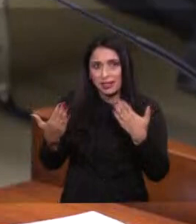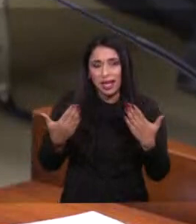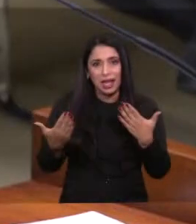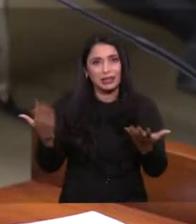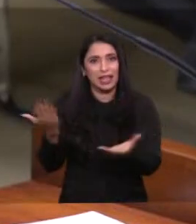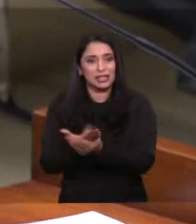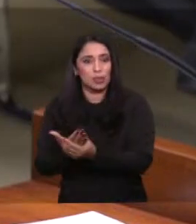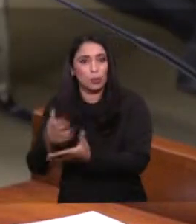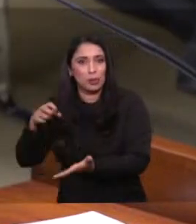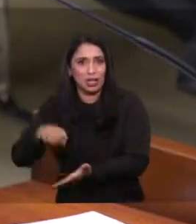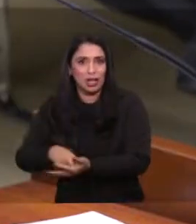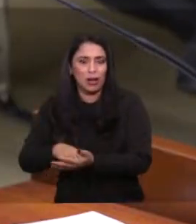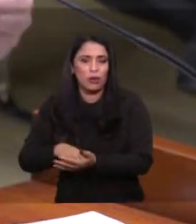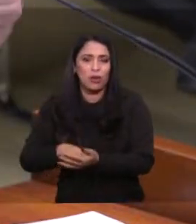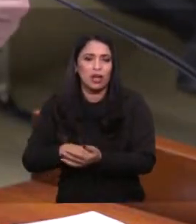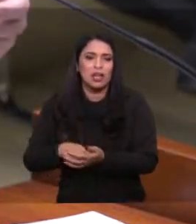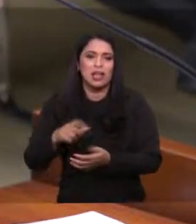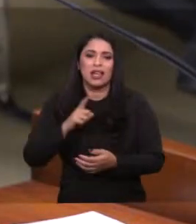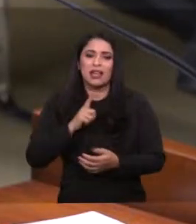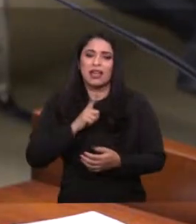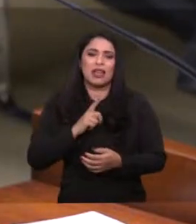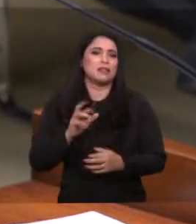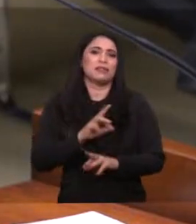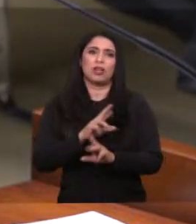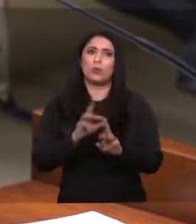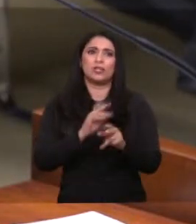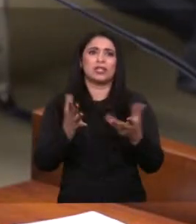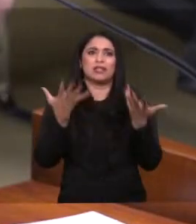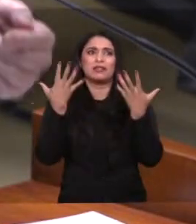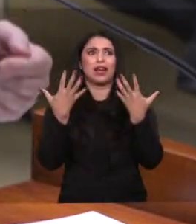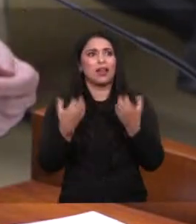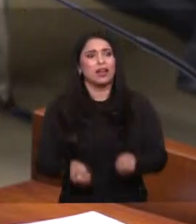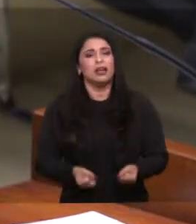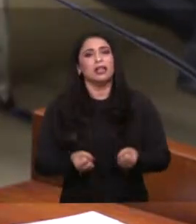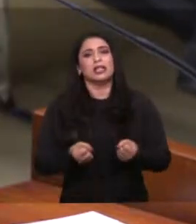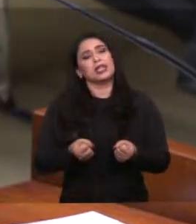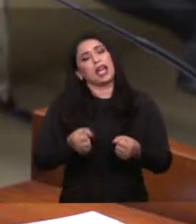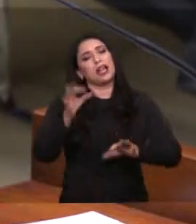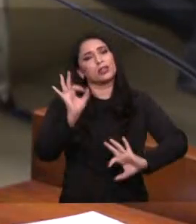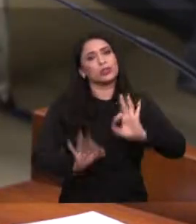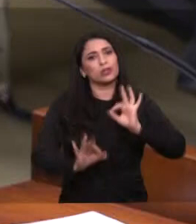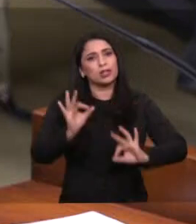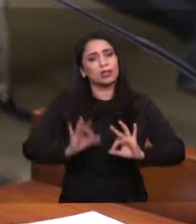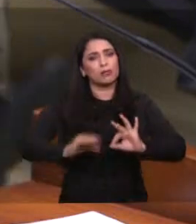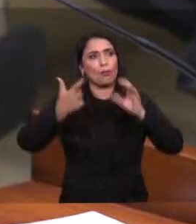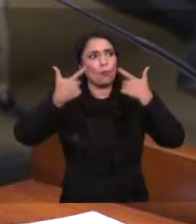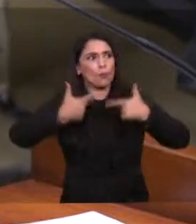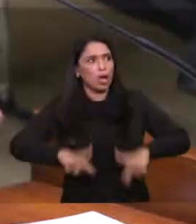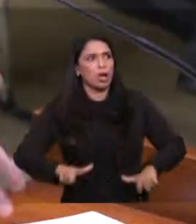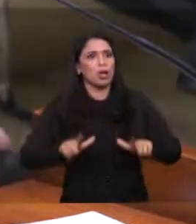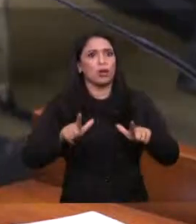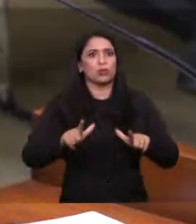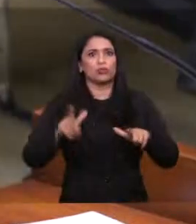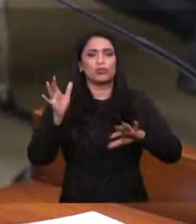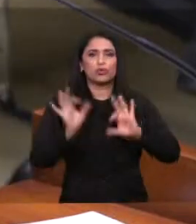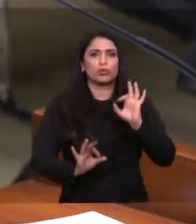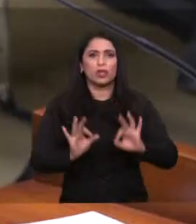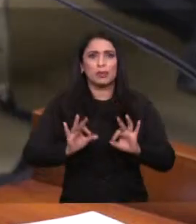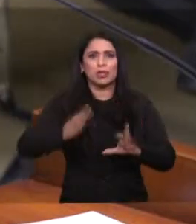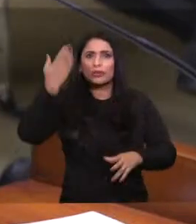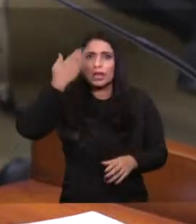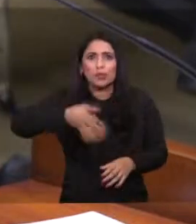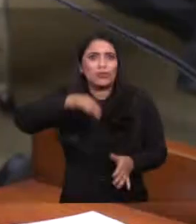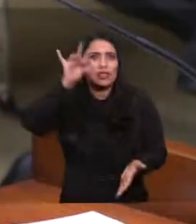ação penal é negar o amplo exercício da jurisdição, é negar a possibilidade de um julgamento com base na prova